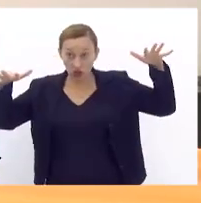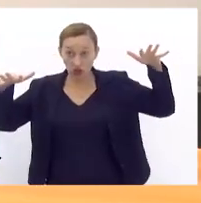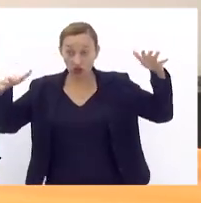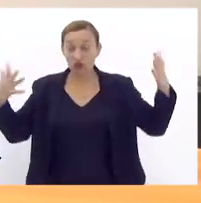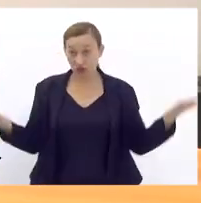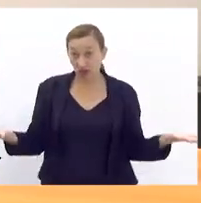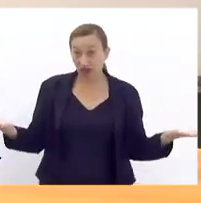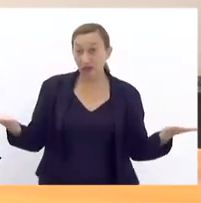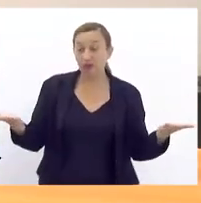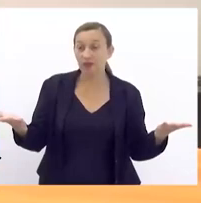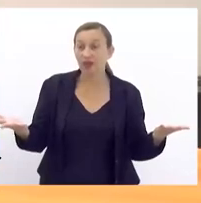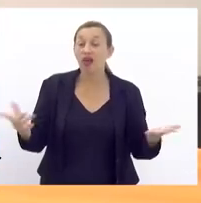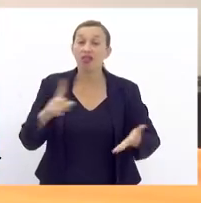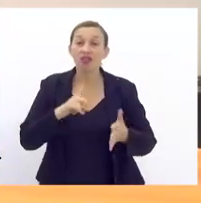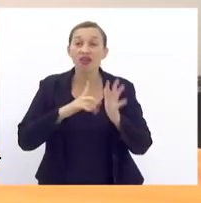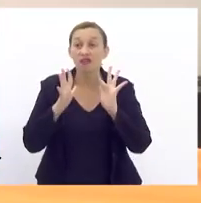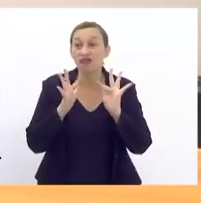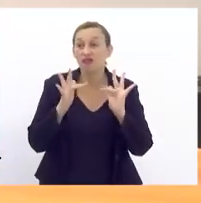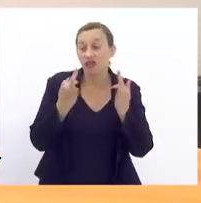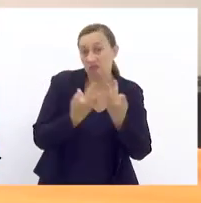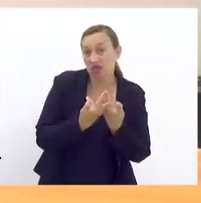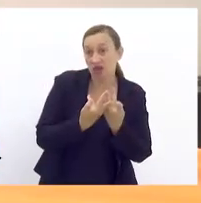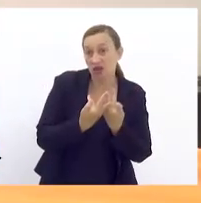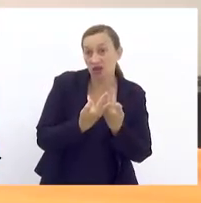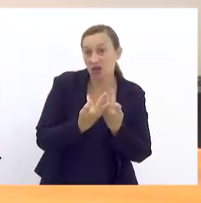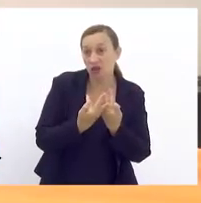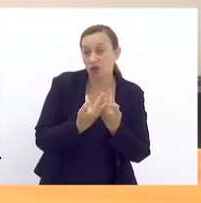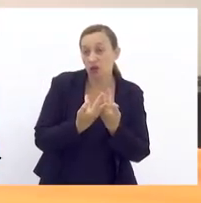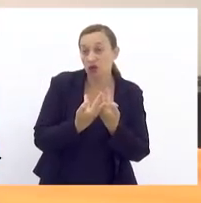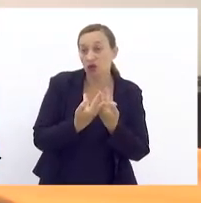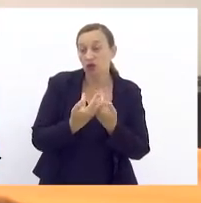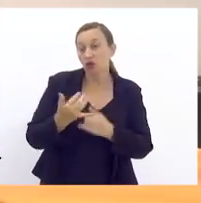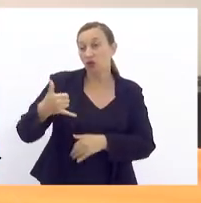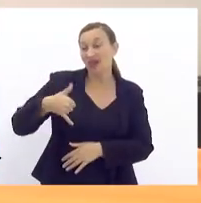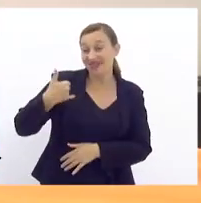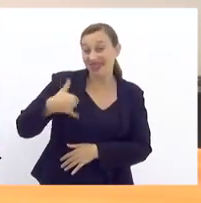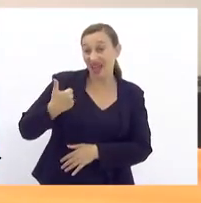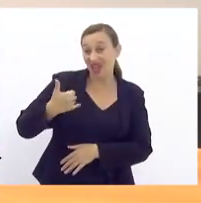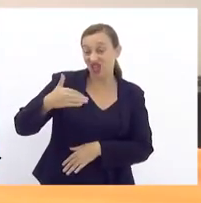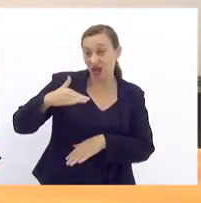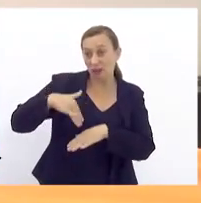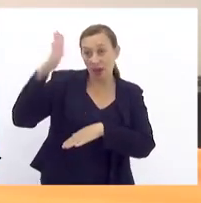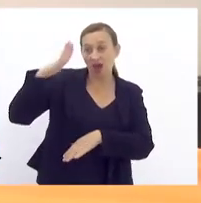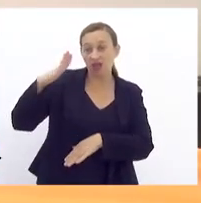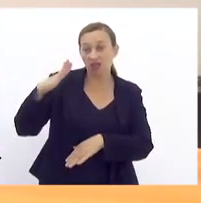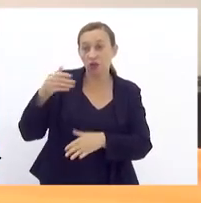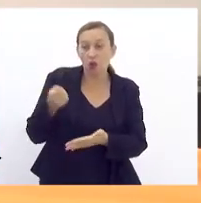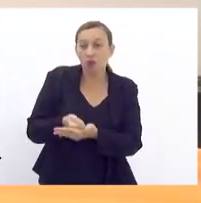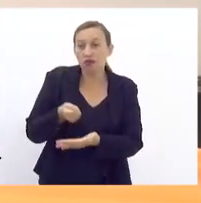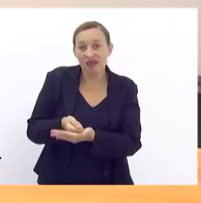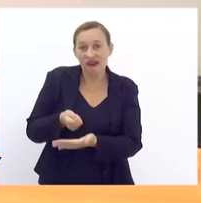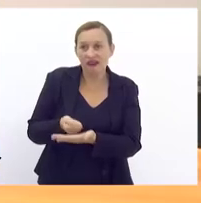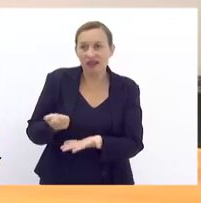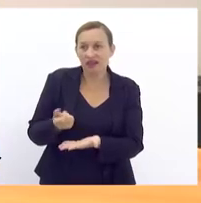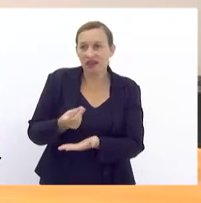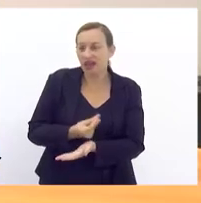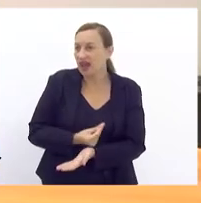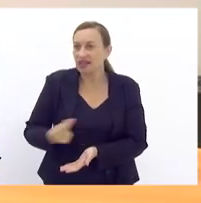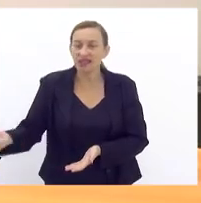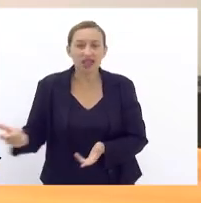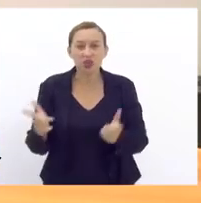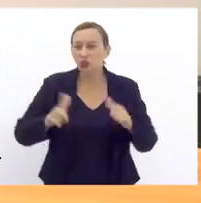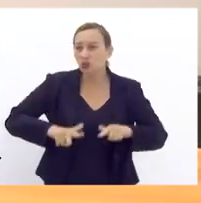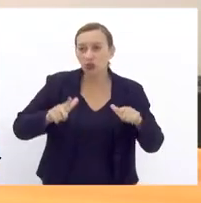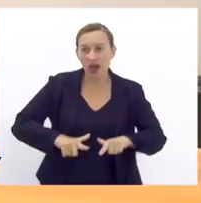abrigadas tem família quando elas completam a maioridade elas são obrigadas a ir embora do abril